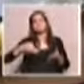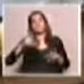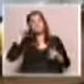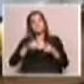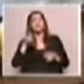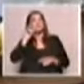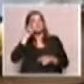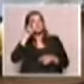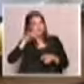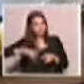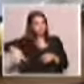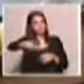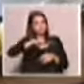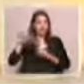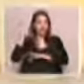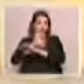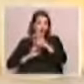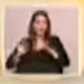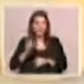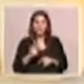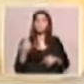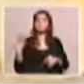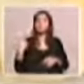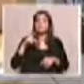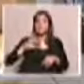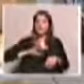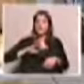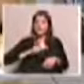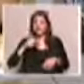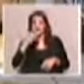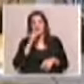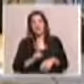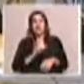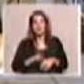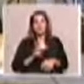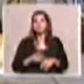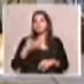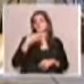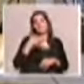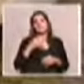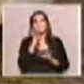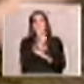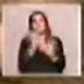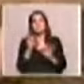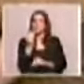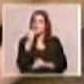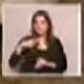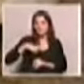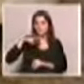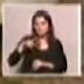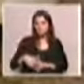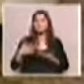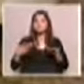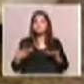protegida, em todo o espaço europeu. Mais recentemente, o queijo foi considerado uma das 7 maravilhas da gastronomia portuguesa